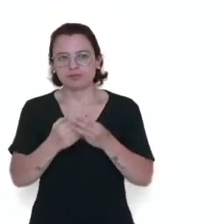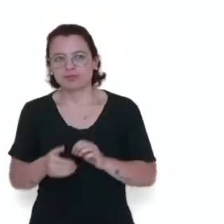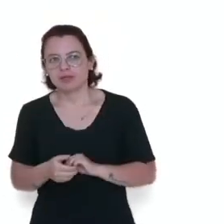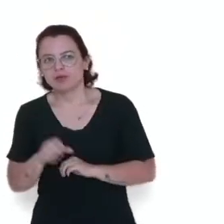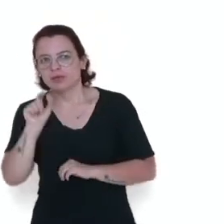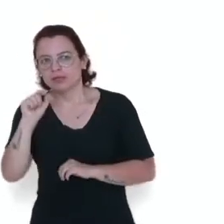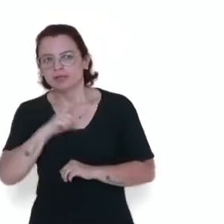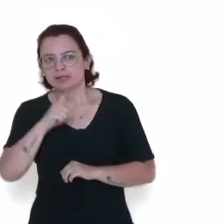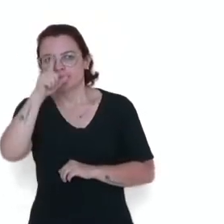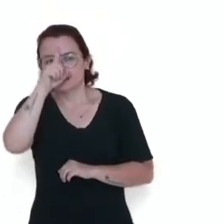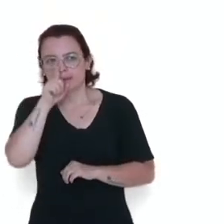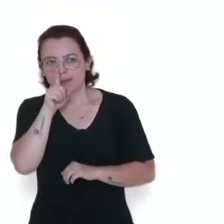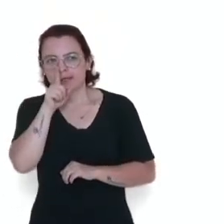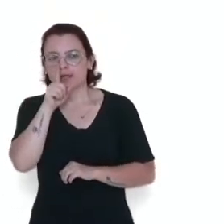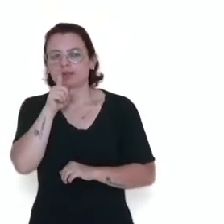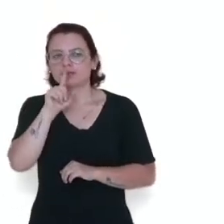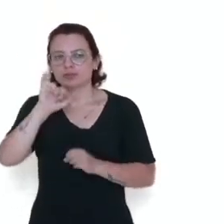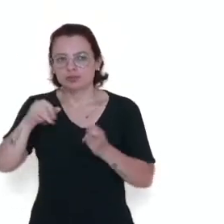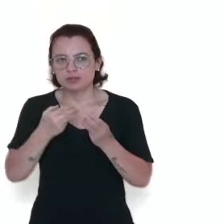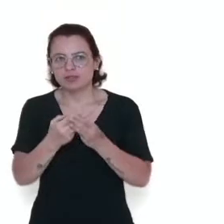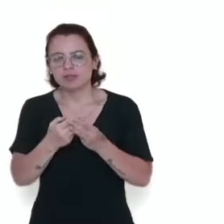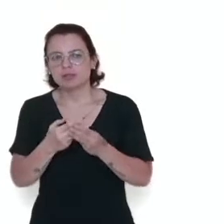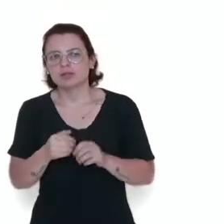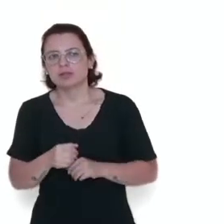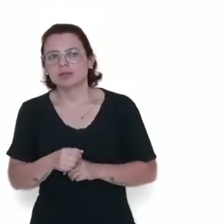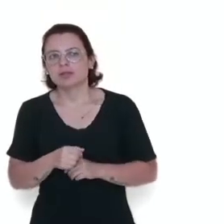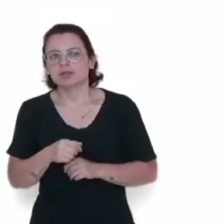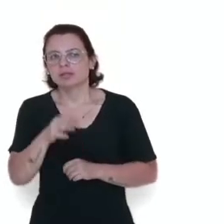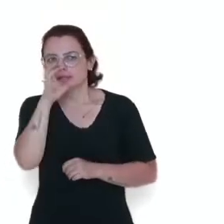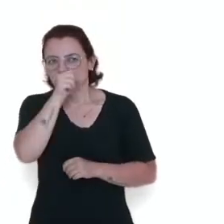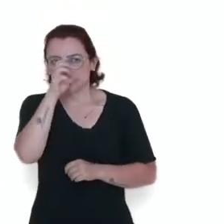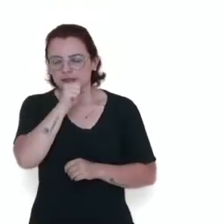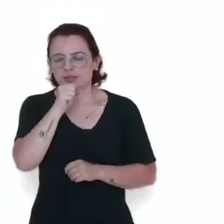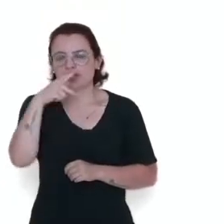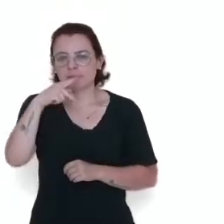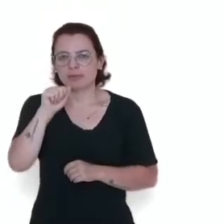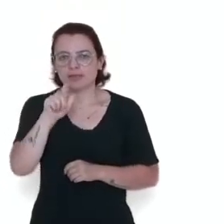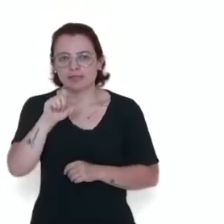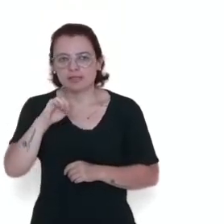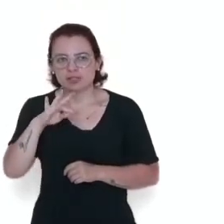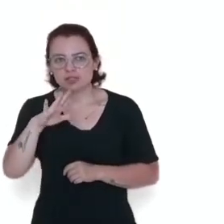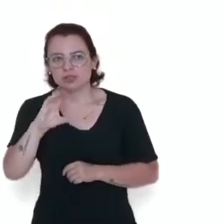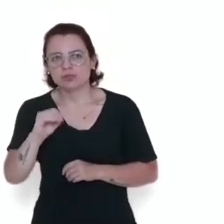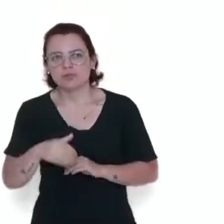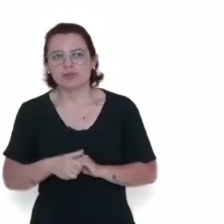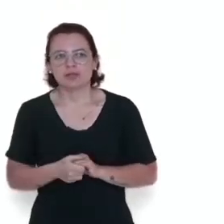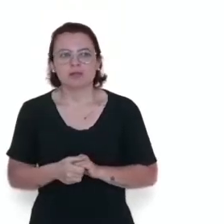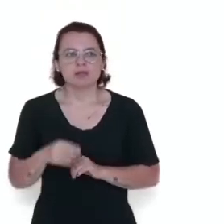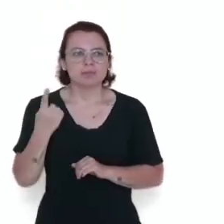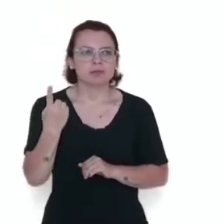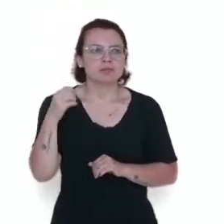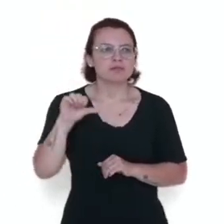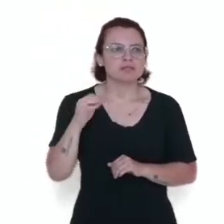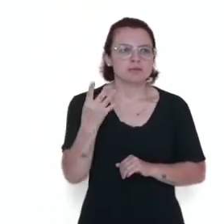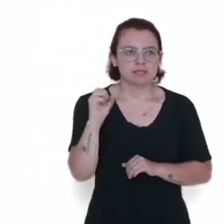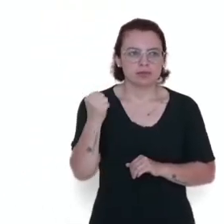está em laranja para você, palestino. Desde 1948, né, teve algumas